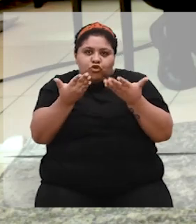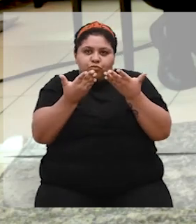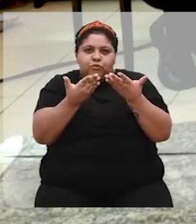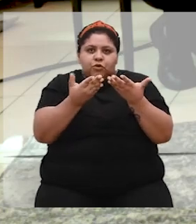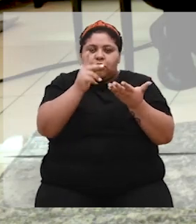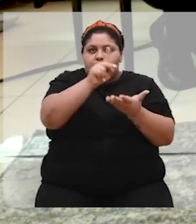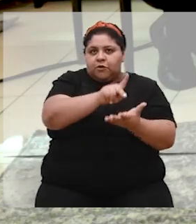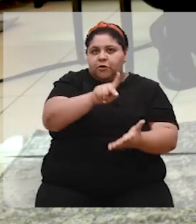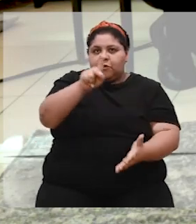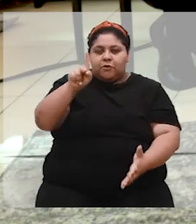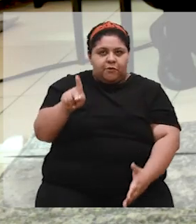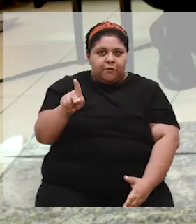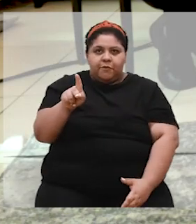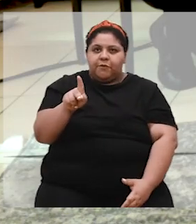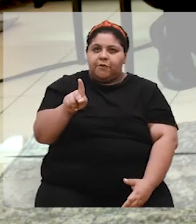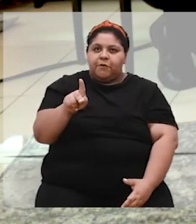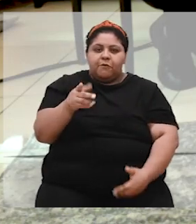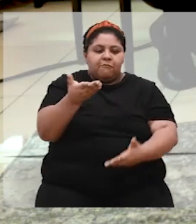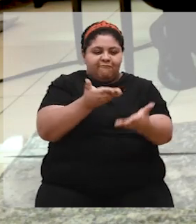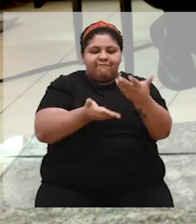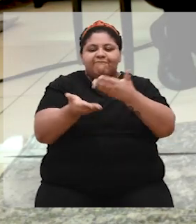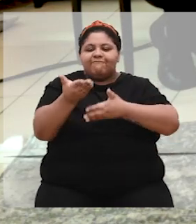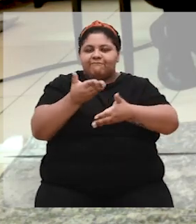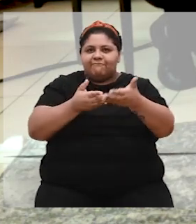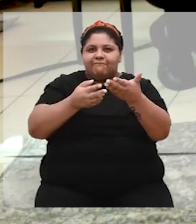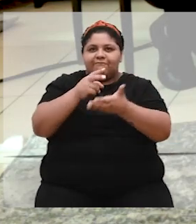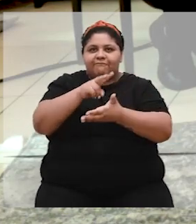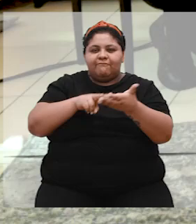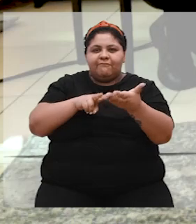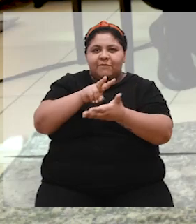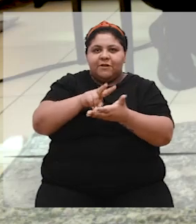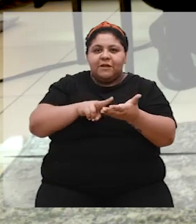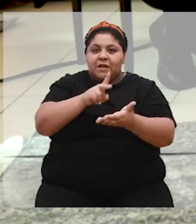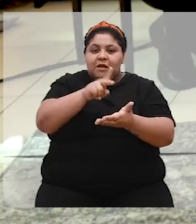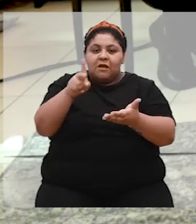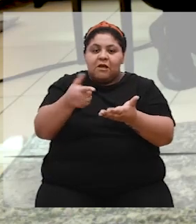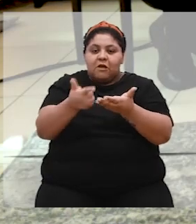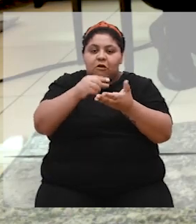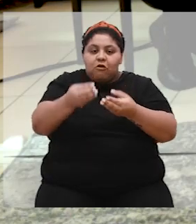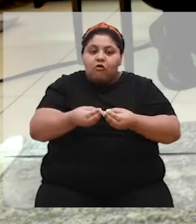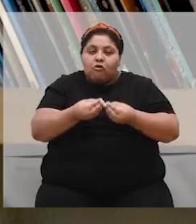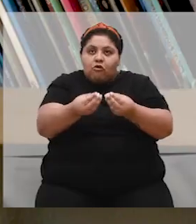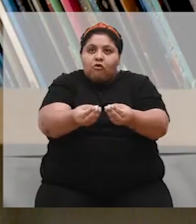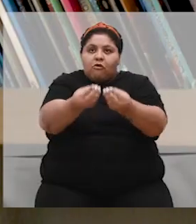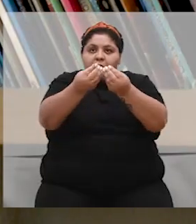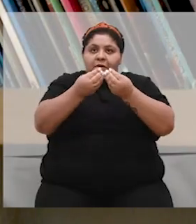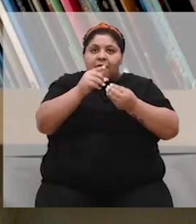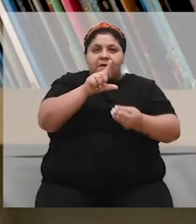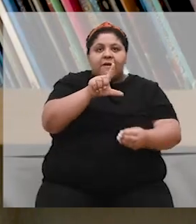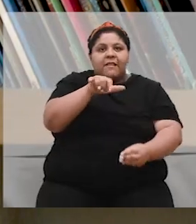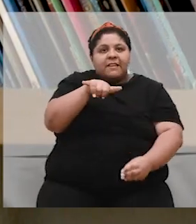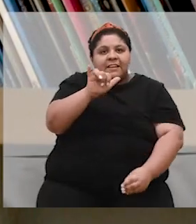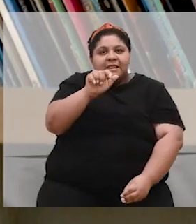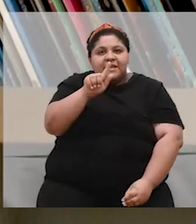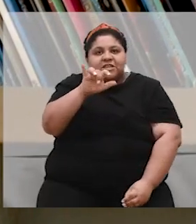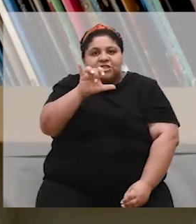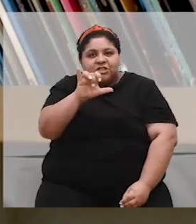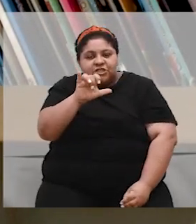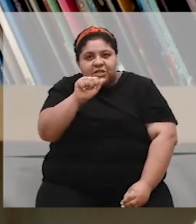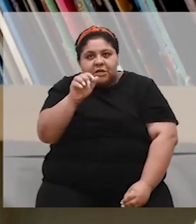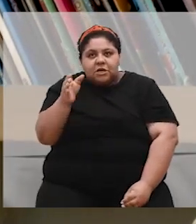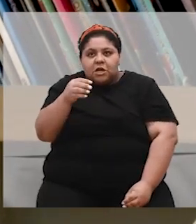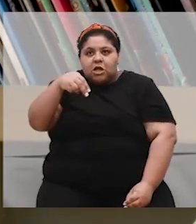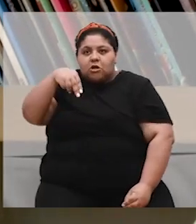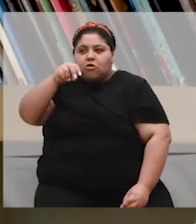uma professora, ou seja, uma mediação de leitura, que a professora me botou na mão o livro da Lígia Bojunga Nunes. E aquele